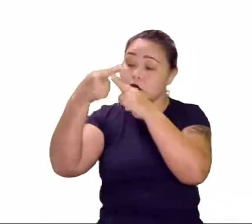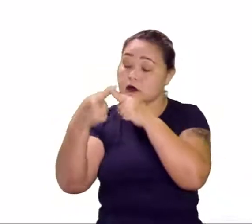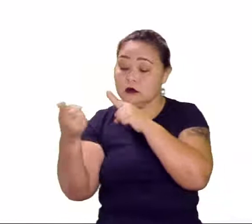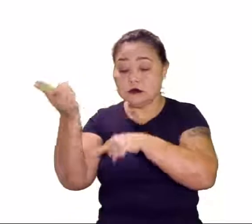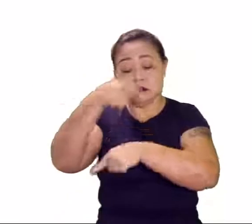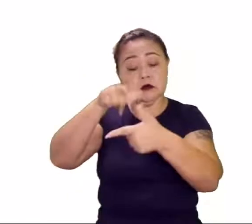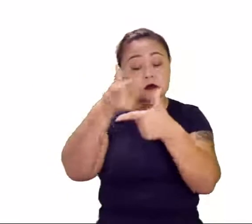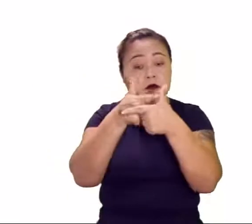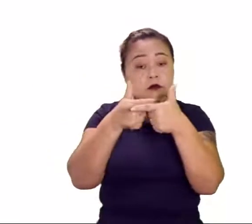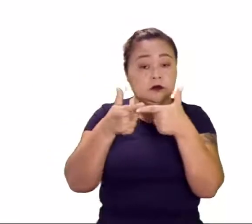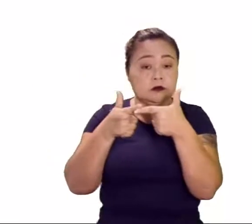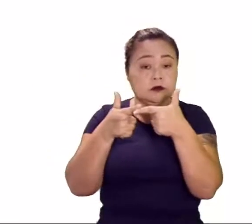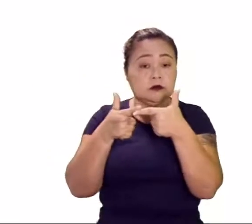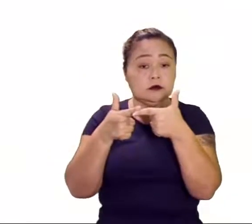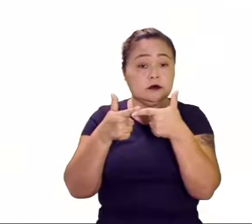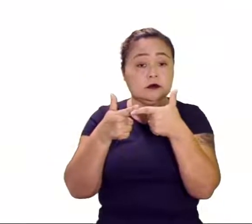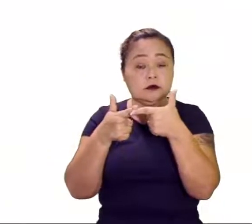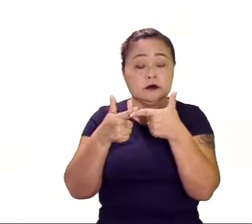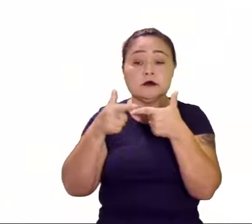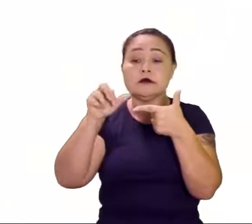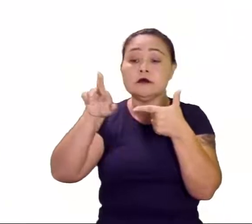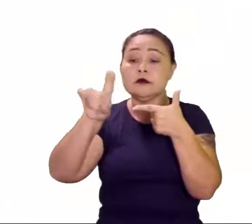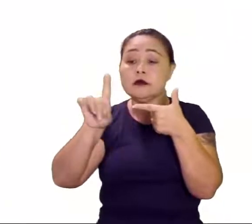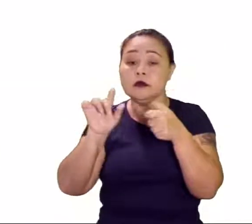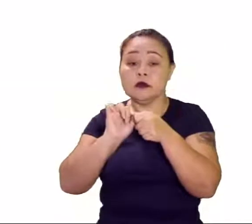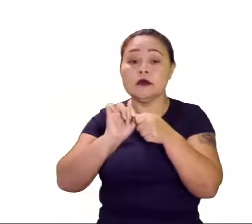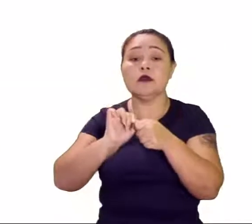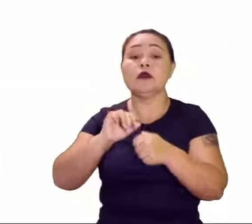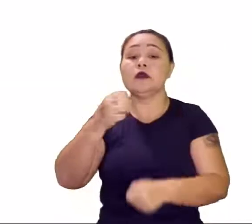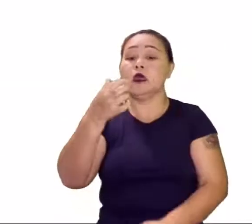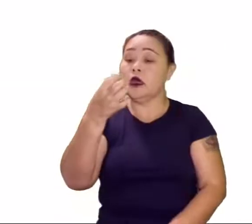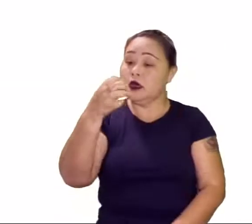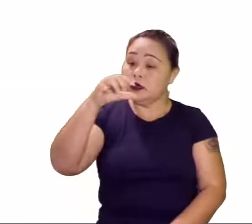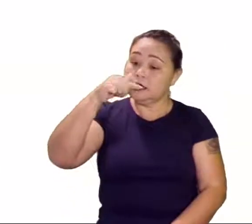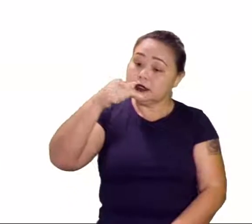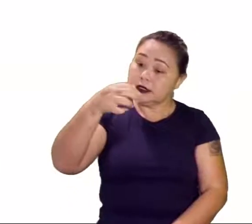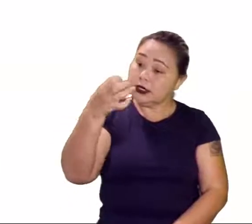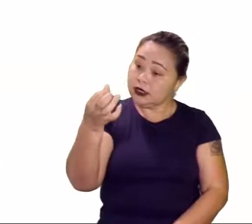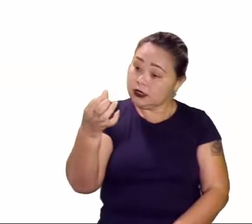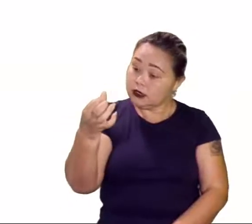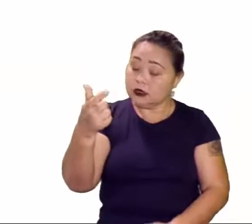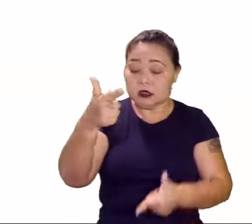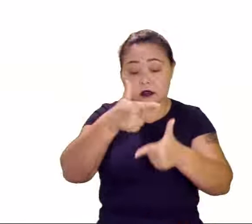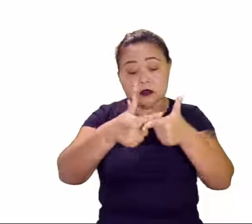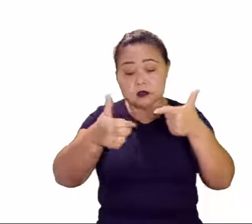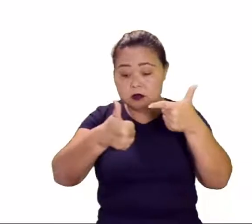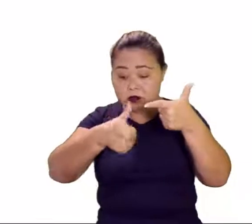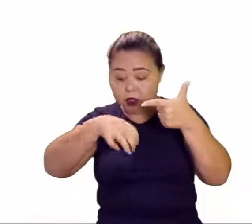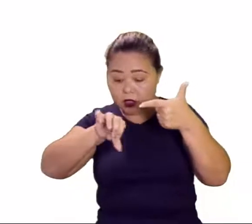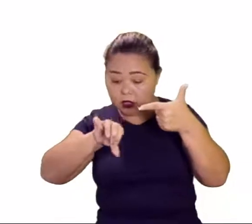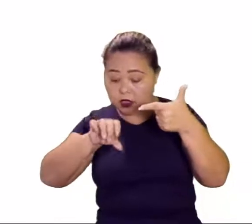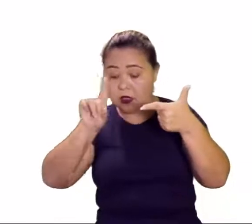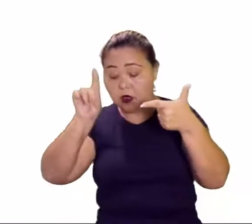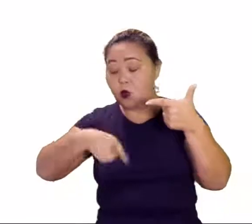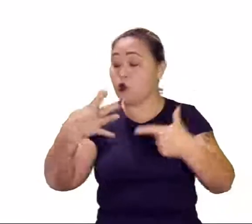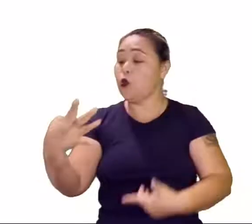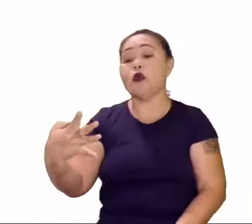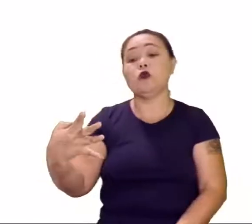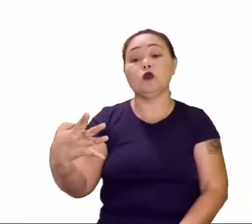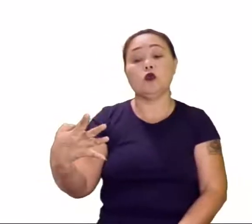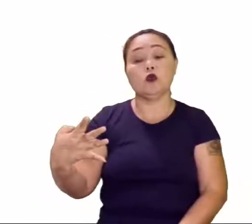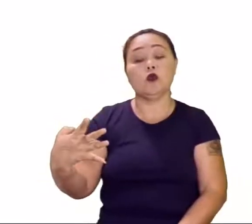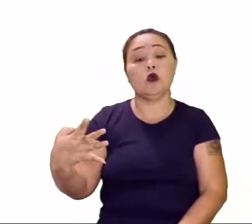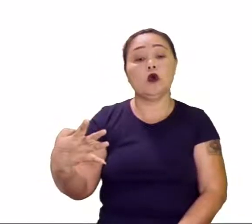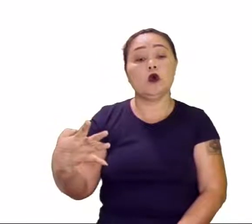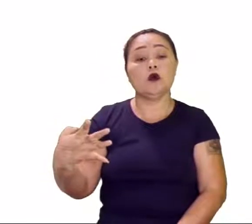multiplicando, passa dividindo. Então a razão é 76 dividido por 19, que vai dar 4,